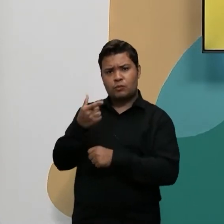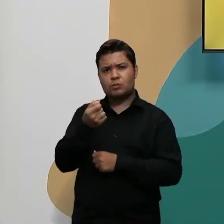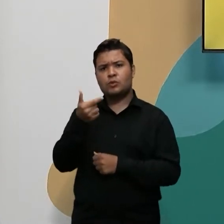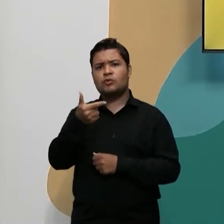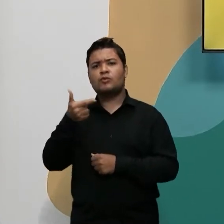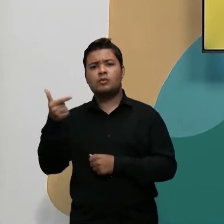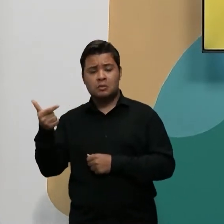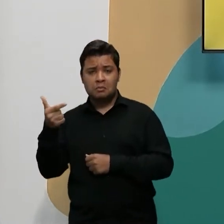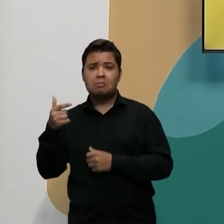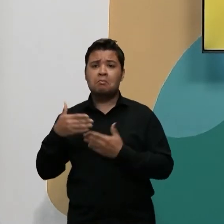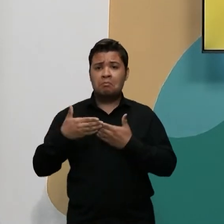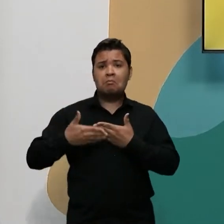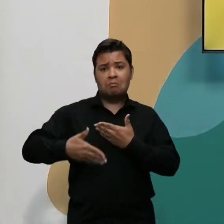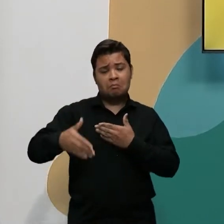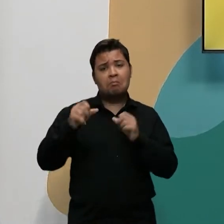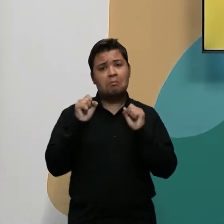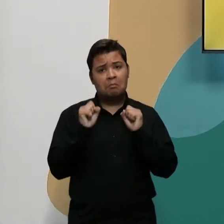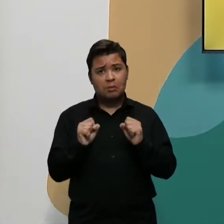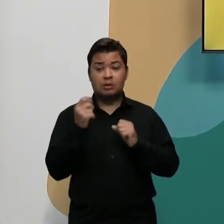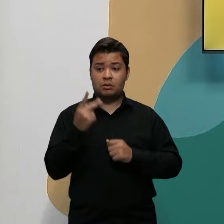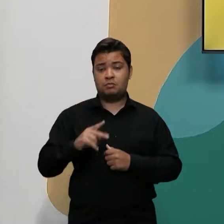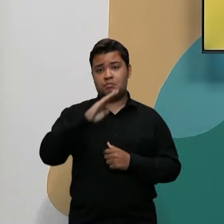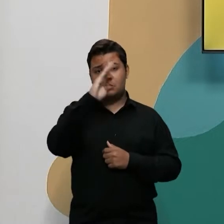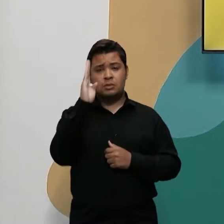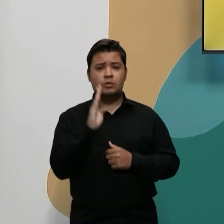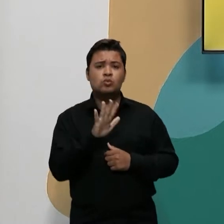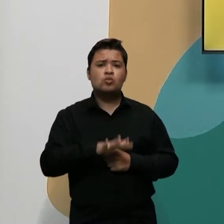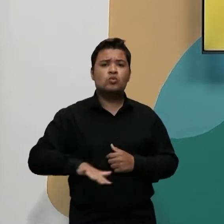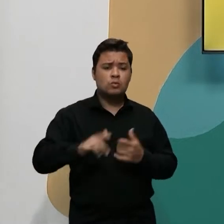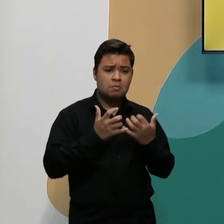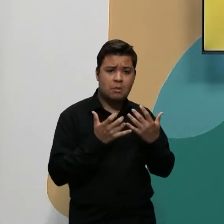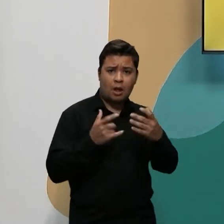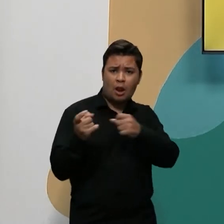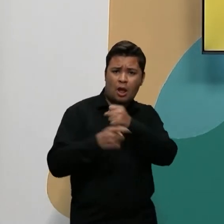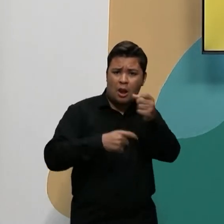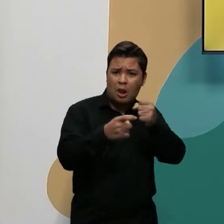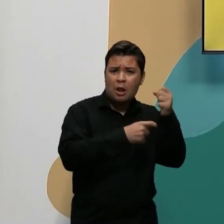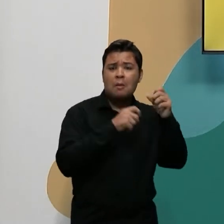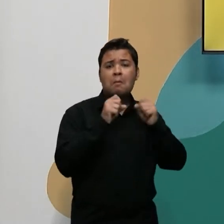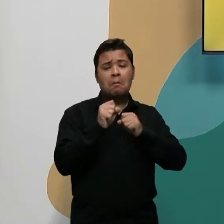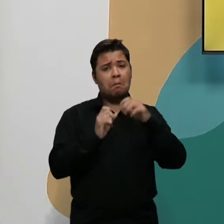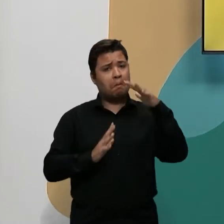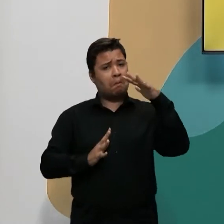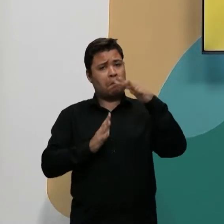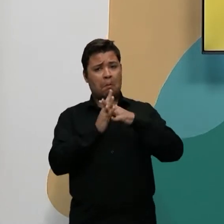que a safra brasileira de alimentos alcance um recorde de